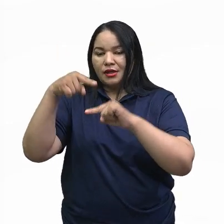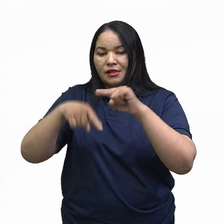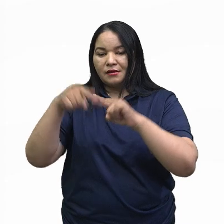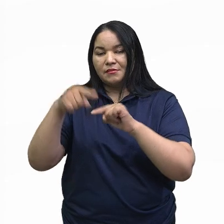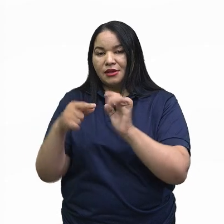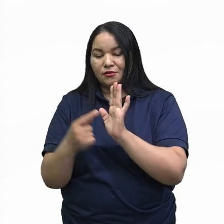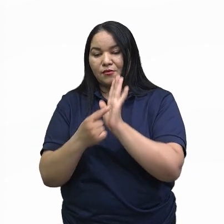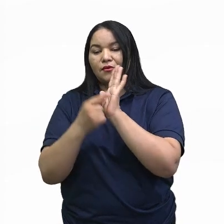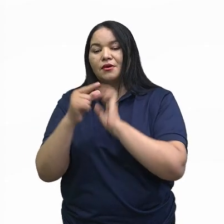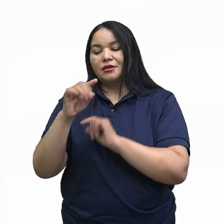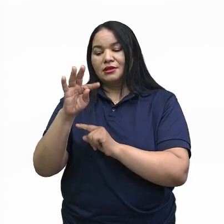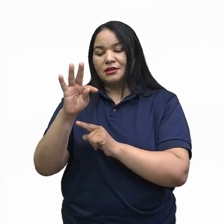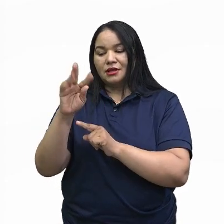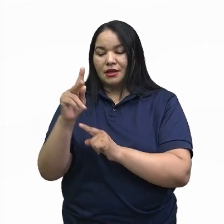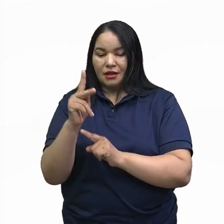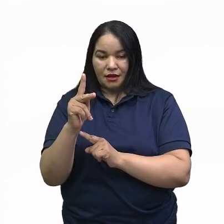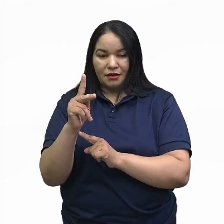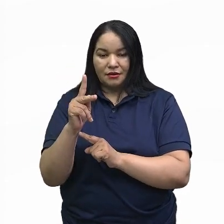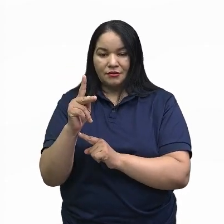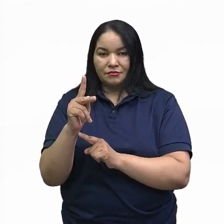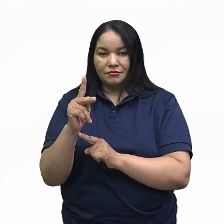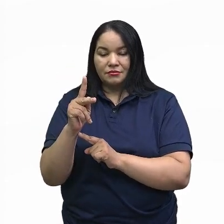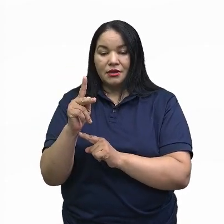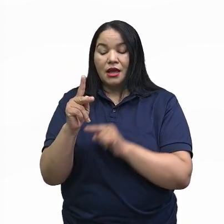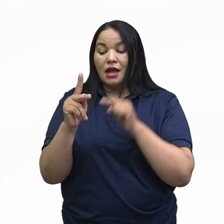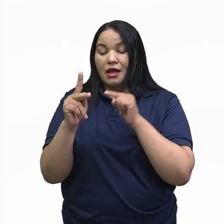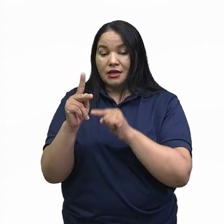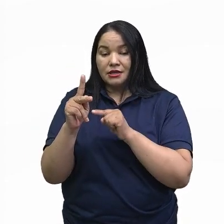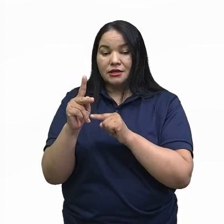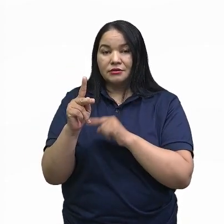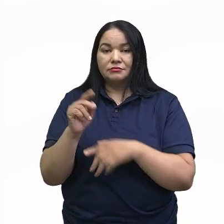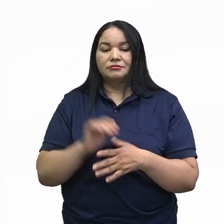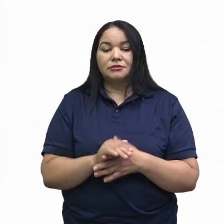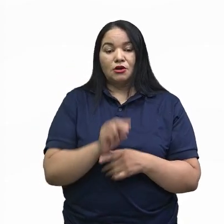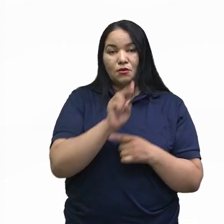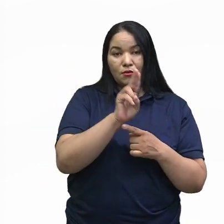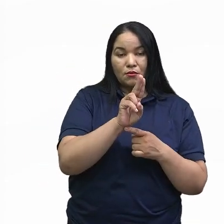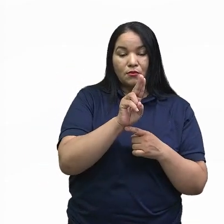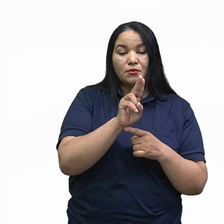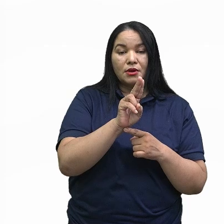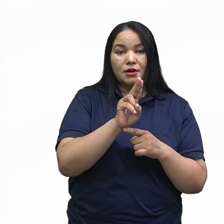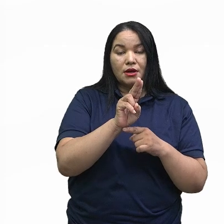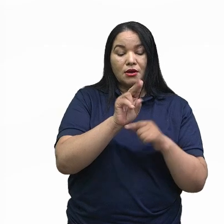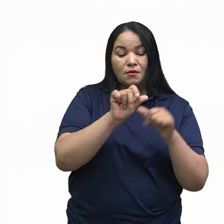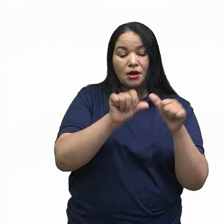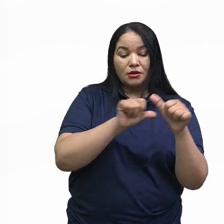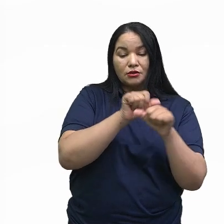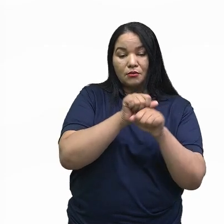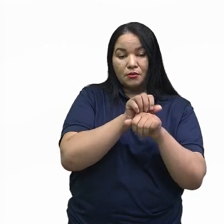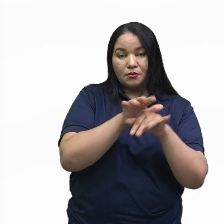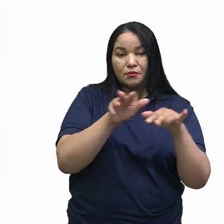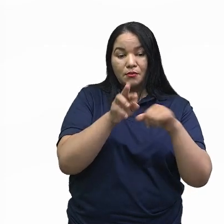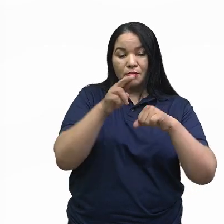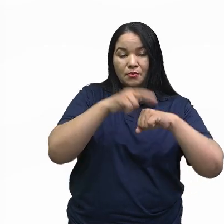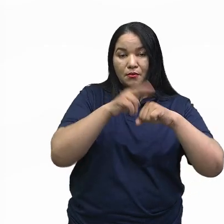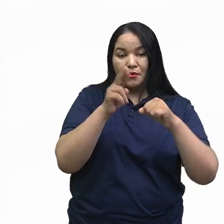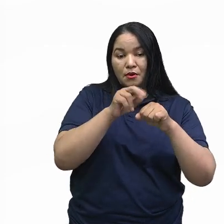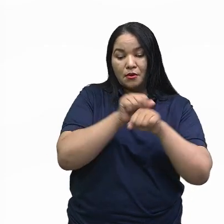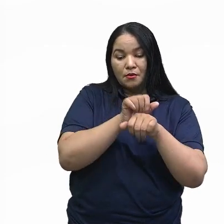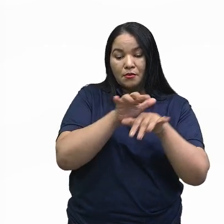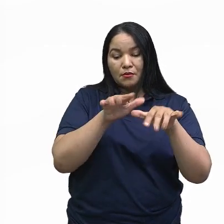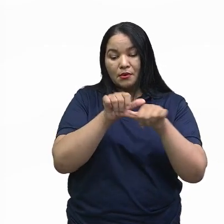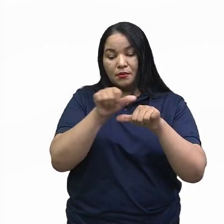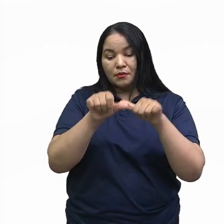que é o elemento tório, tá? Então, esse elemento urânio, a partir do momento que emitiu essa partícula alfa, ele